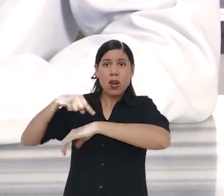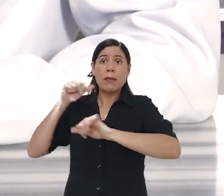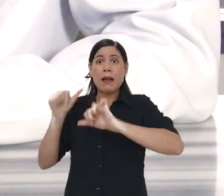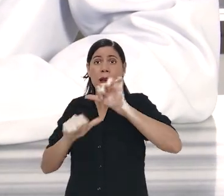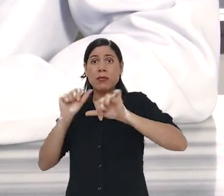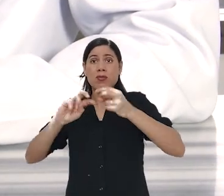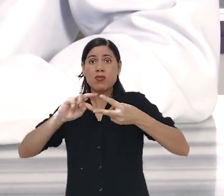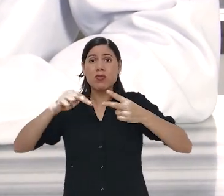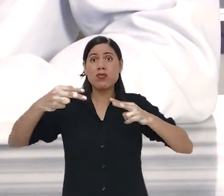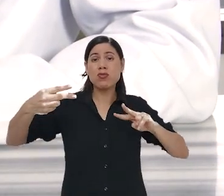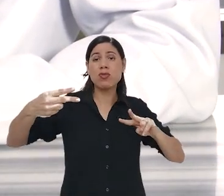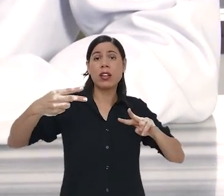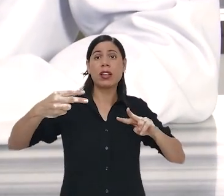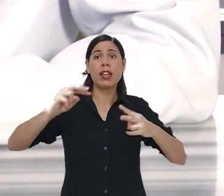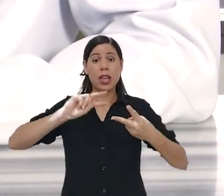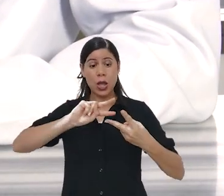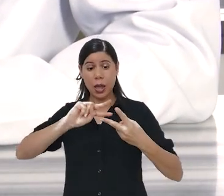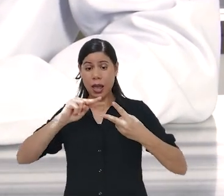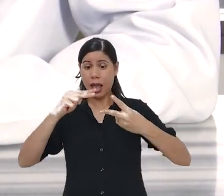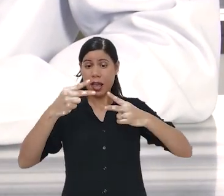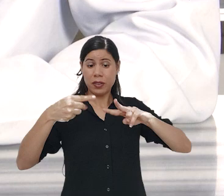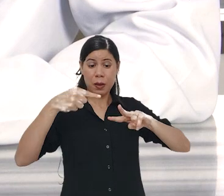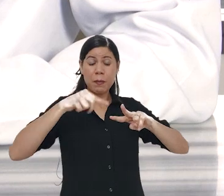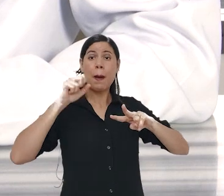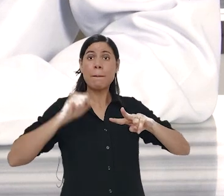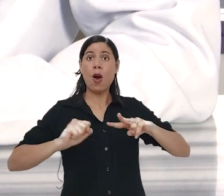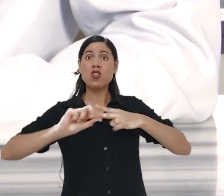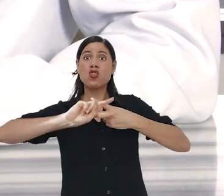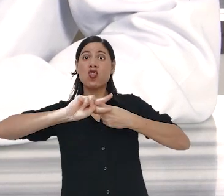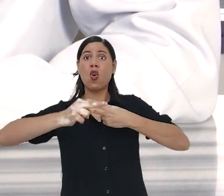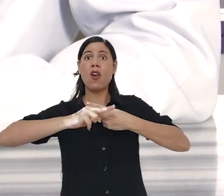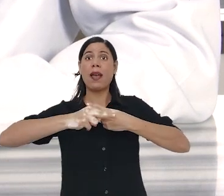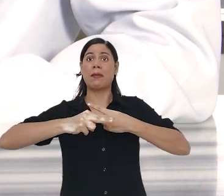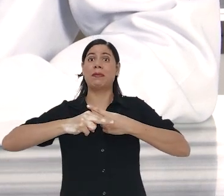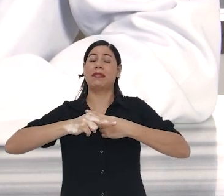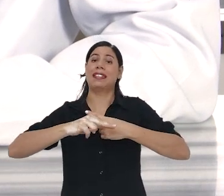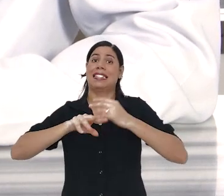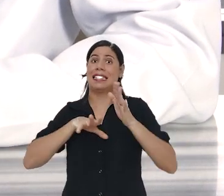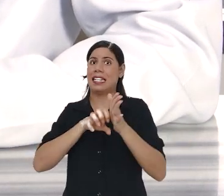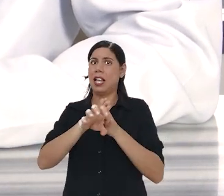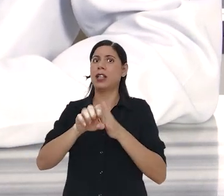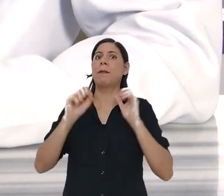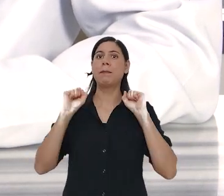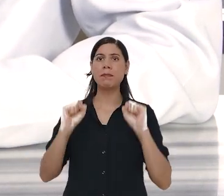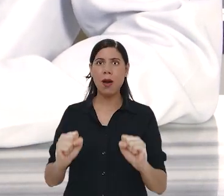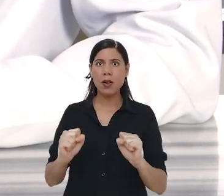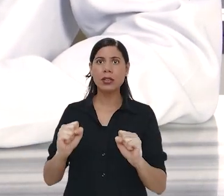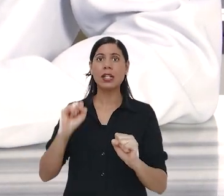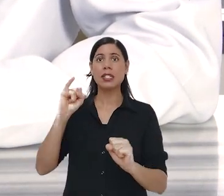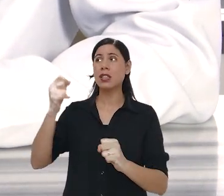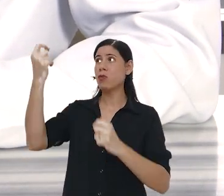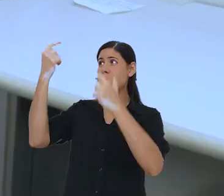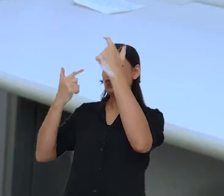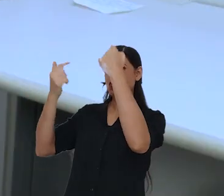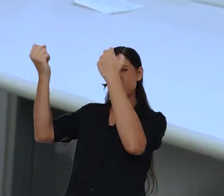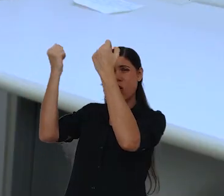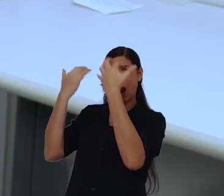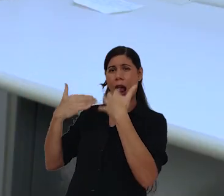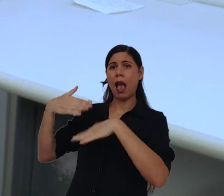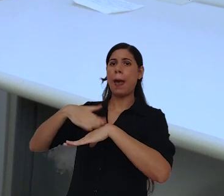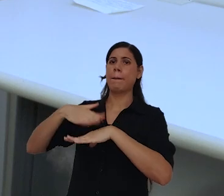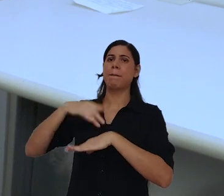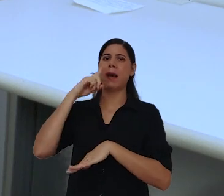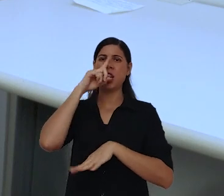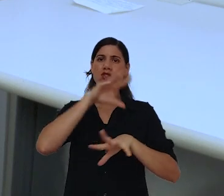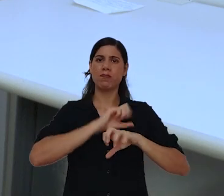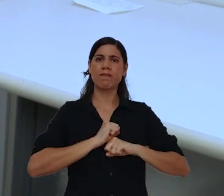mais mutações vão ocorrer e a chance de uma mutação virar um câncer e esse câncer surgir é maior. Ou seja, quanto mais exposição, mais risco. E além do